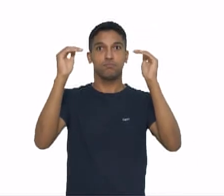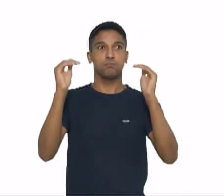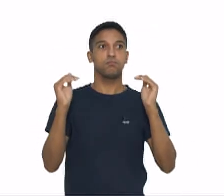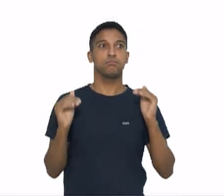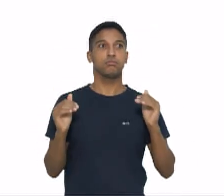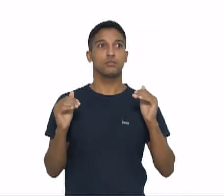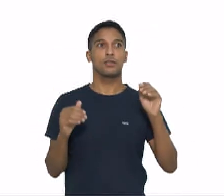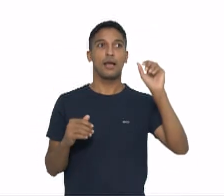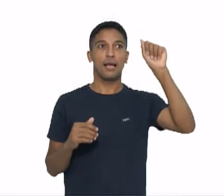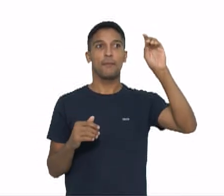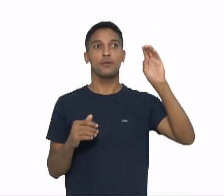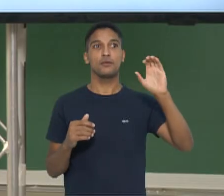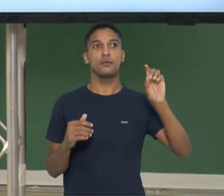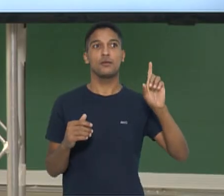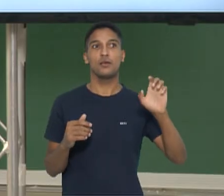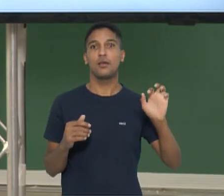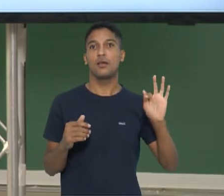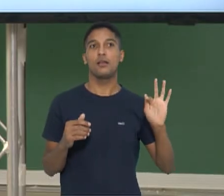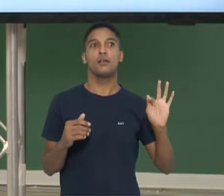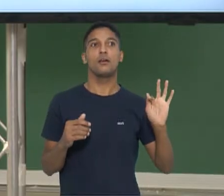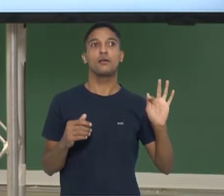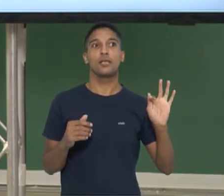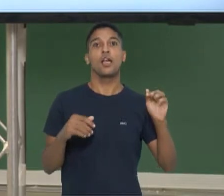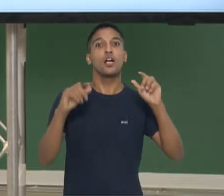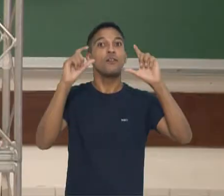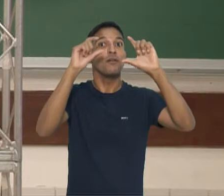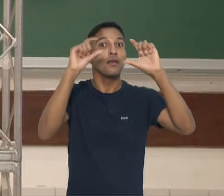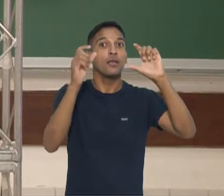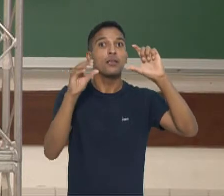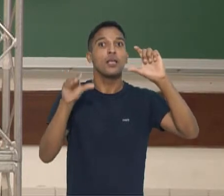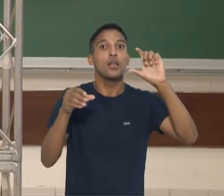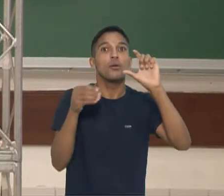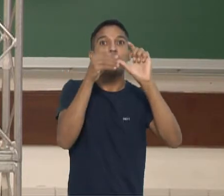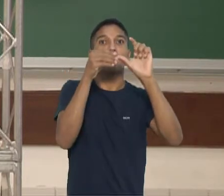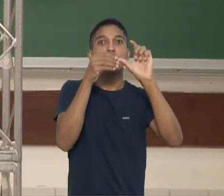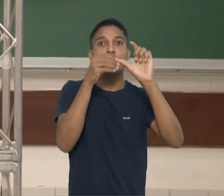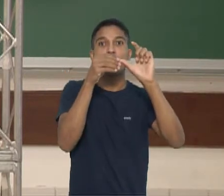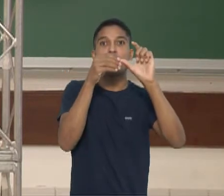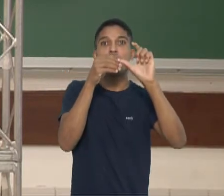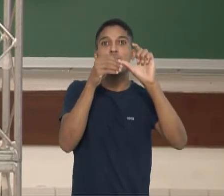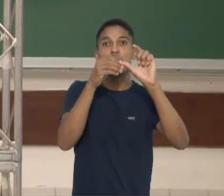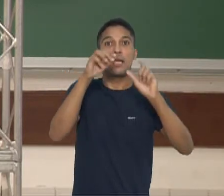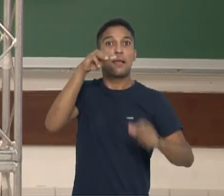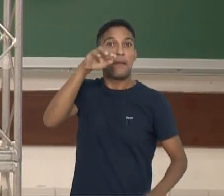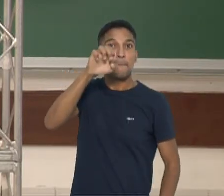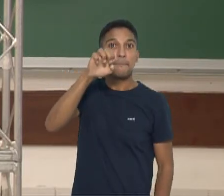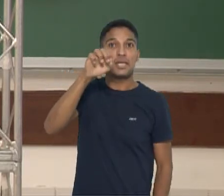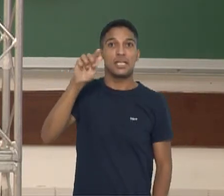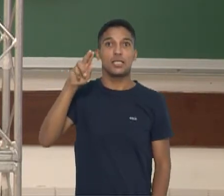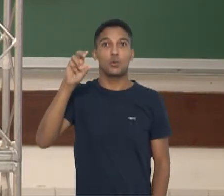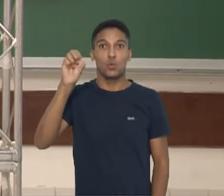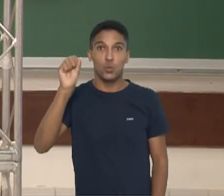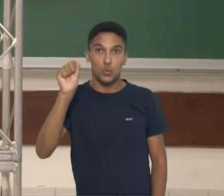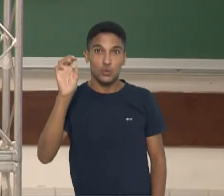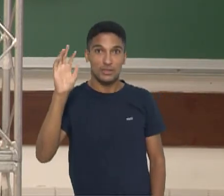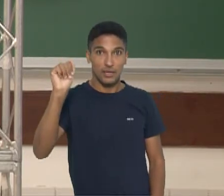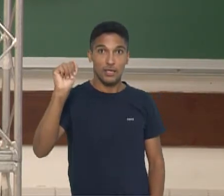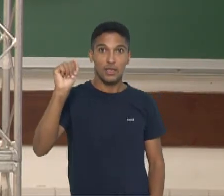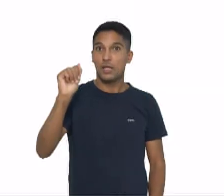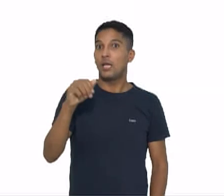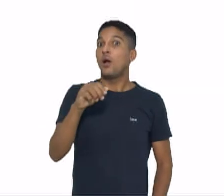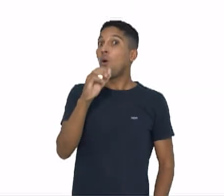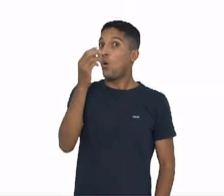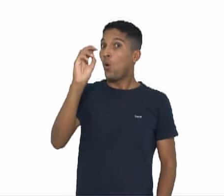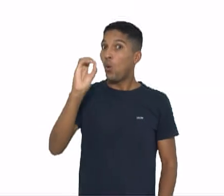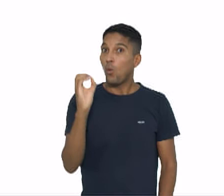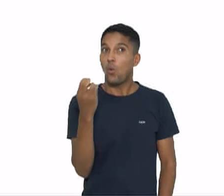plural, ou no me gusta e no me gustan. Completem aí, nós já vemos qual é a resposta correta.